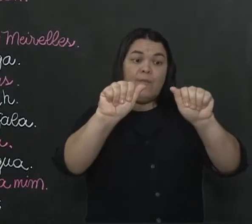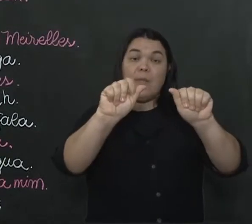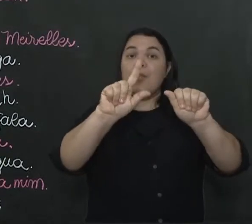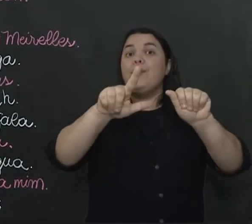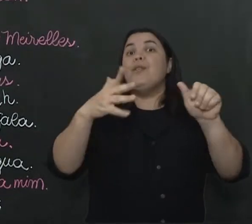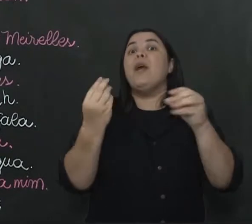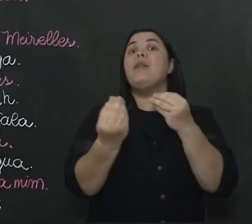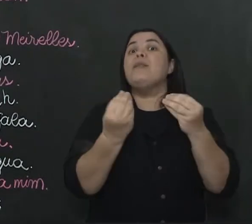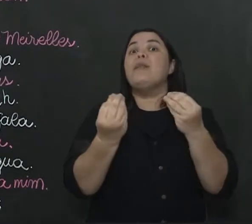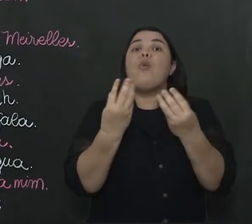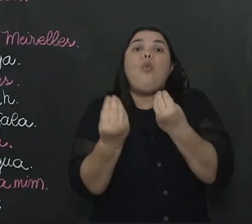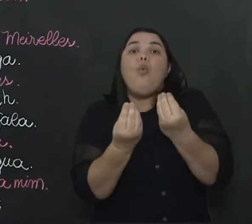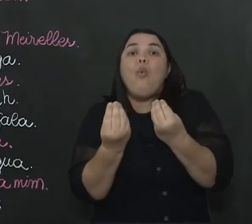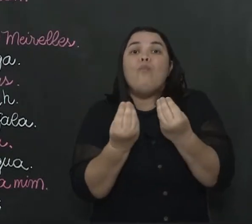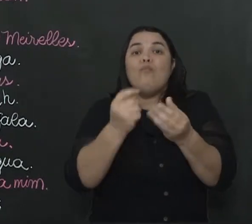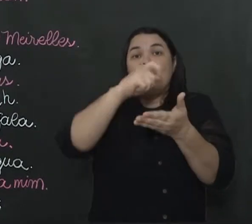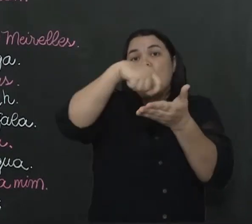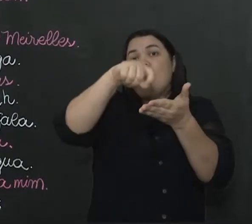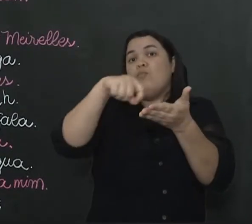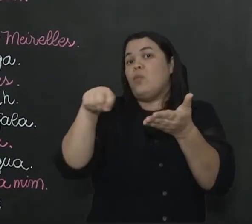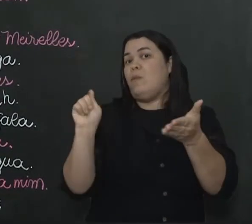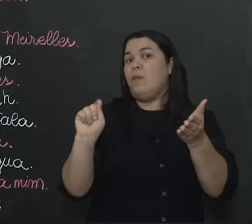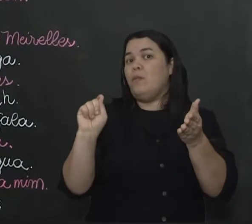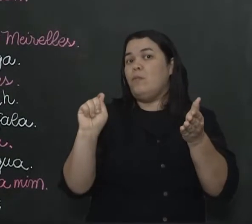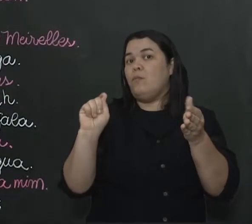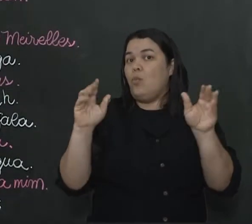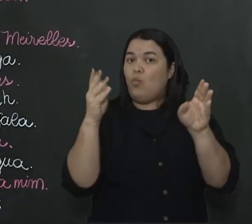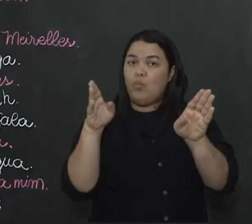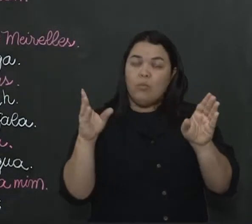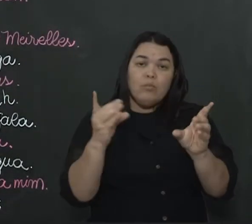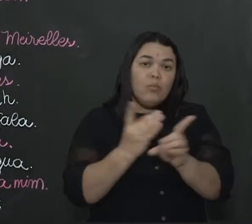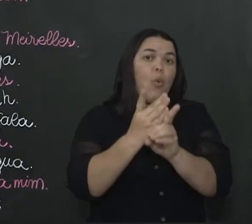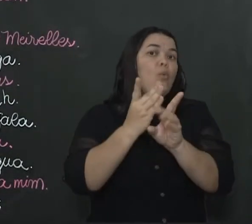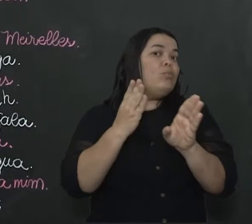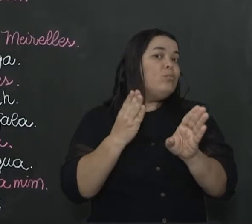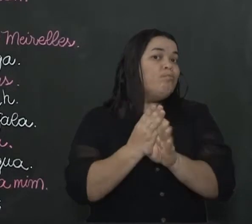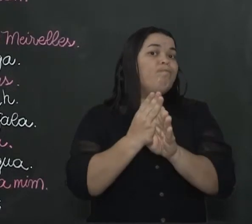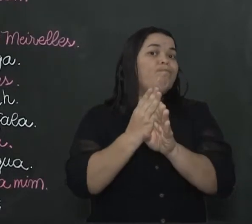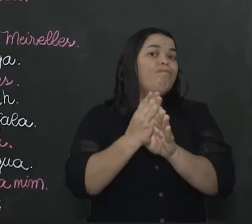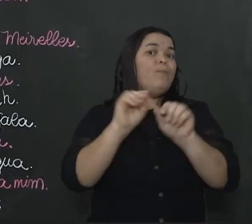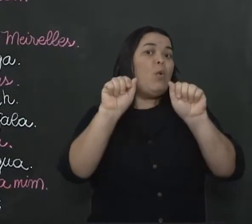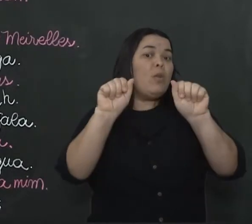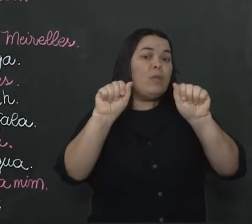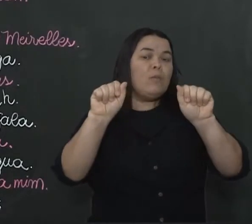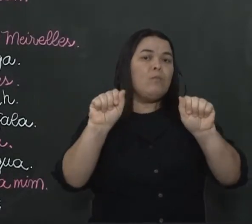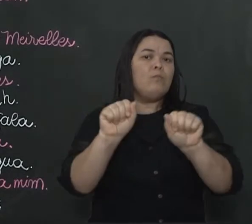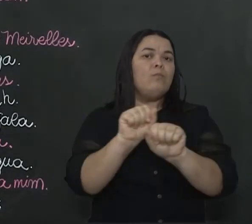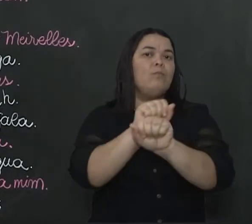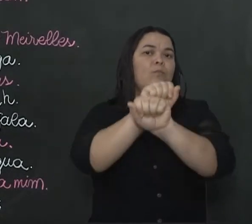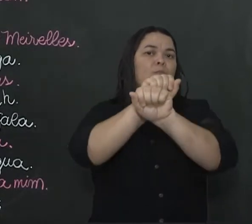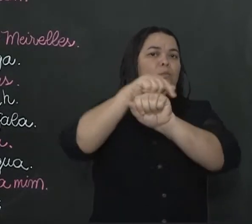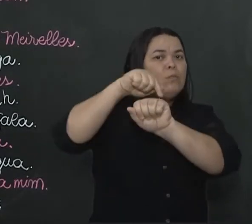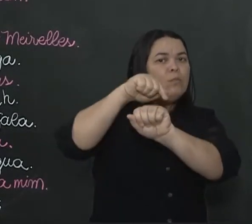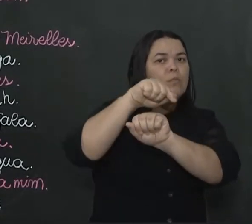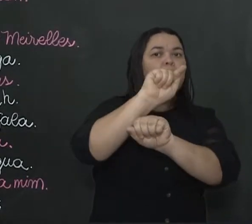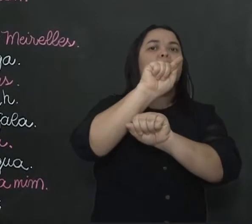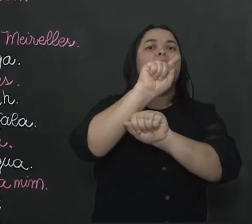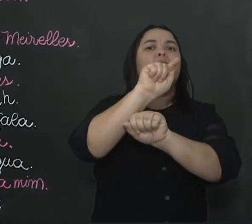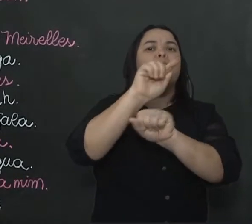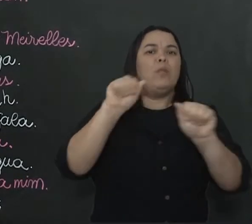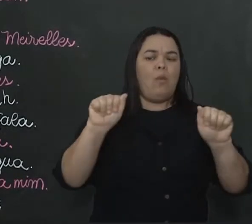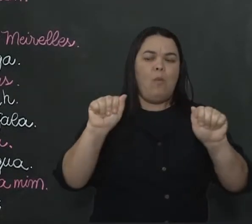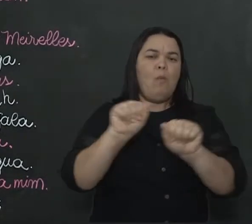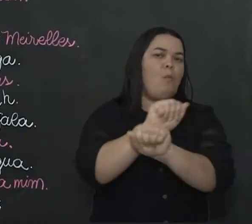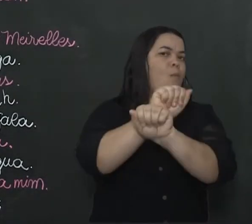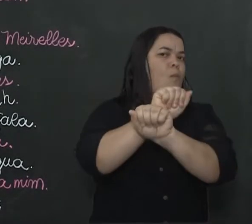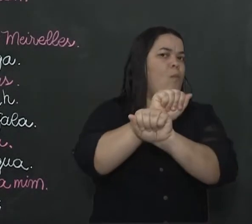apresentou outra possibilidade de marcar esse encontro, que é exatamente o acento indicativo da crase, o acento